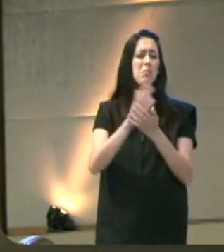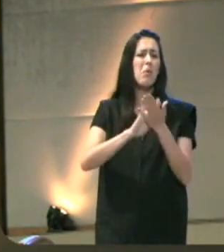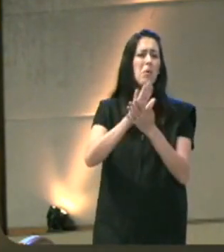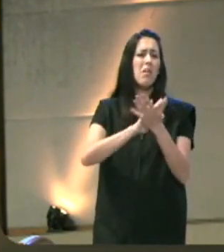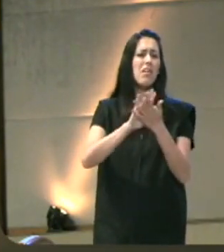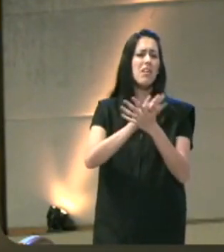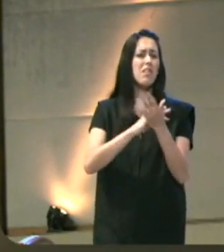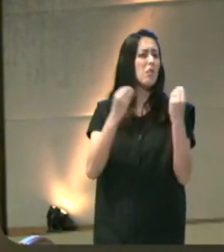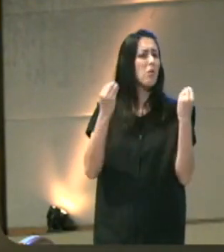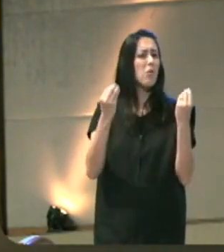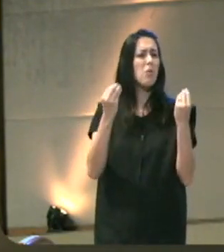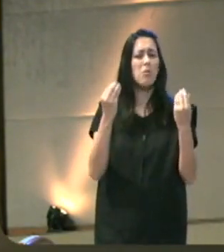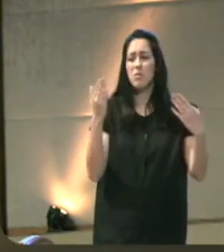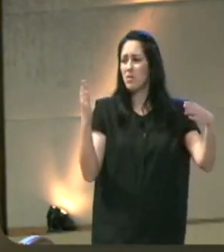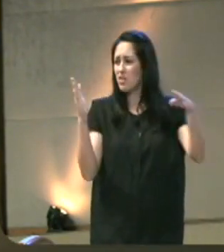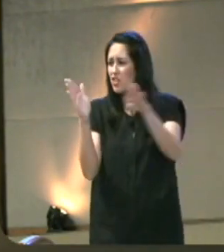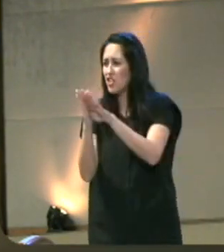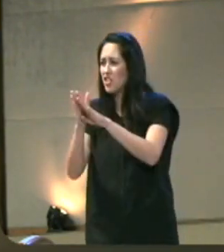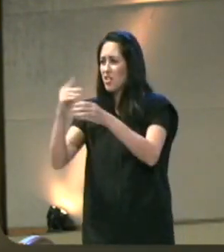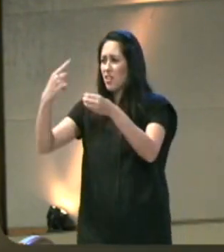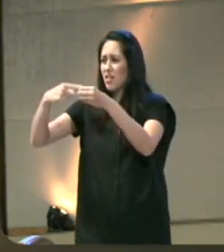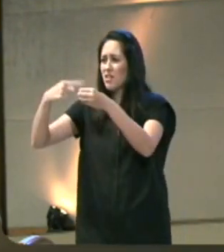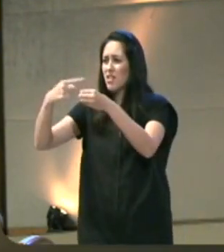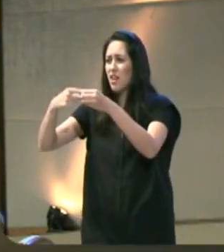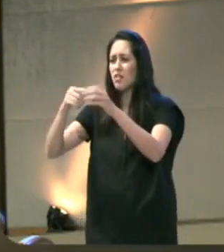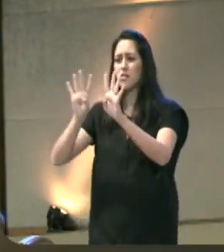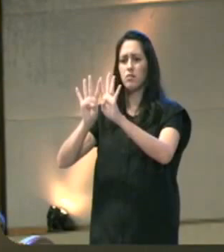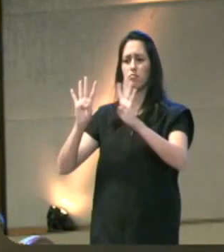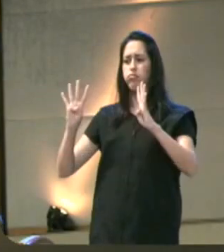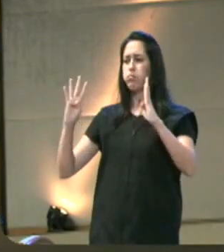Entram dentro da cidade murada de Samaria,